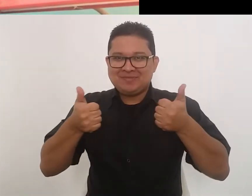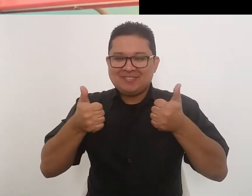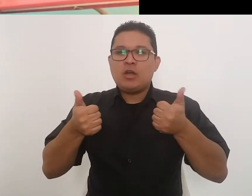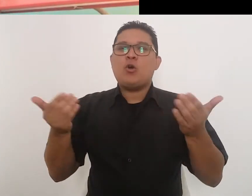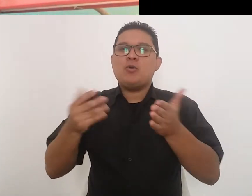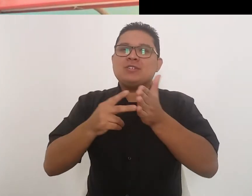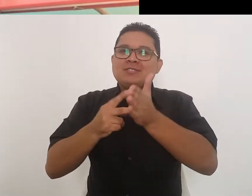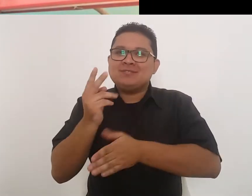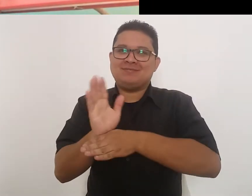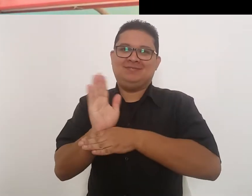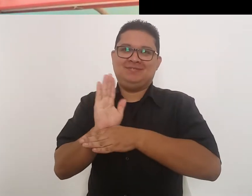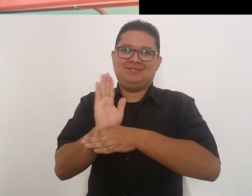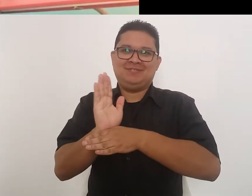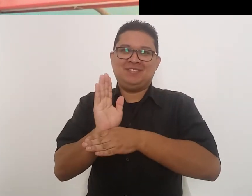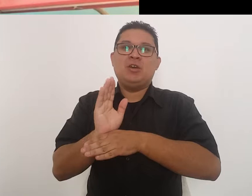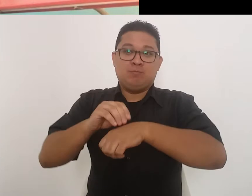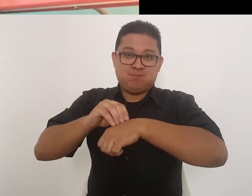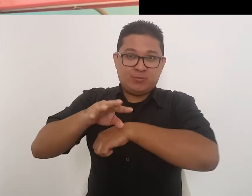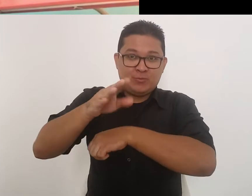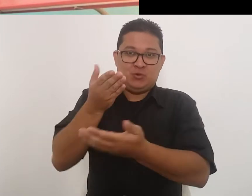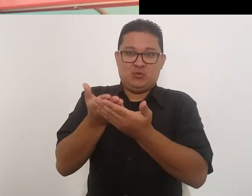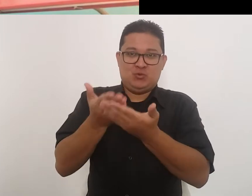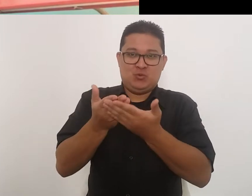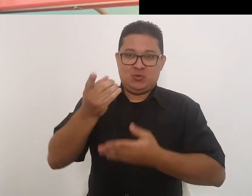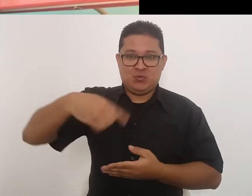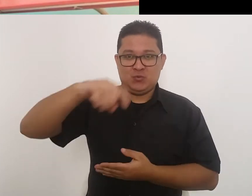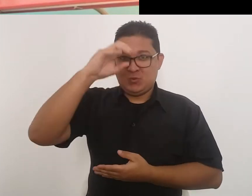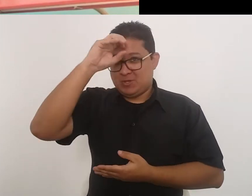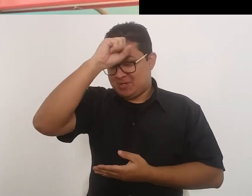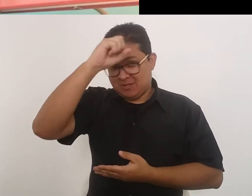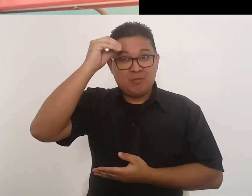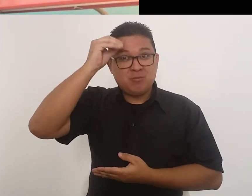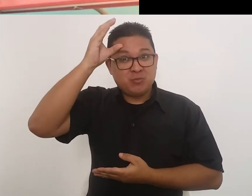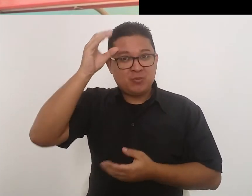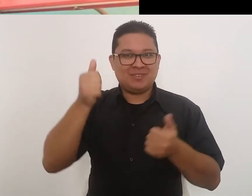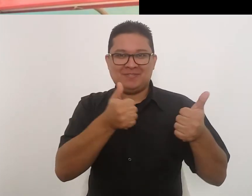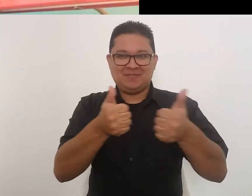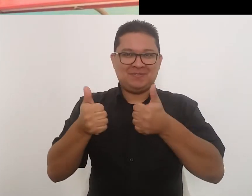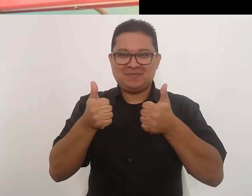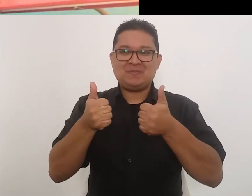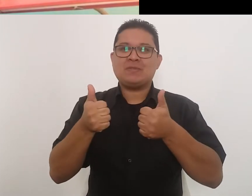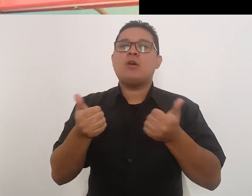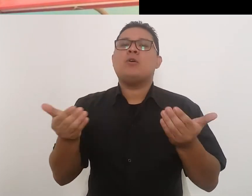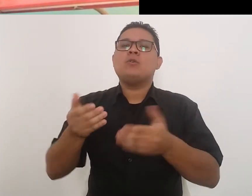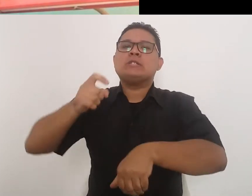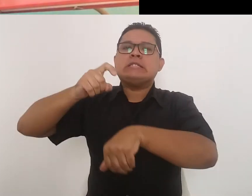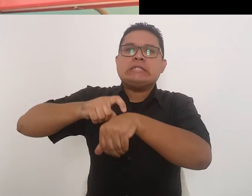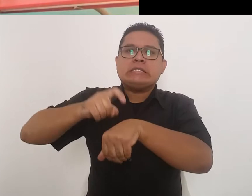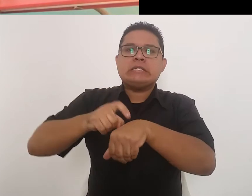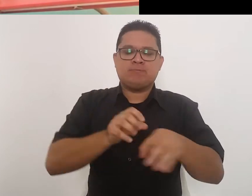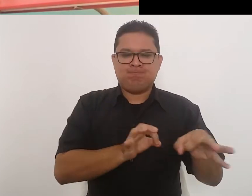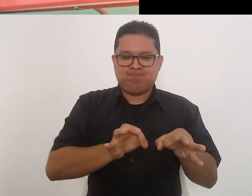Olá pessoal, nesse nosso segundo vídeo da primeira semana do Laboratório de Estudos, eu vou enfatizar a questão